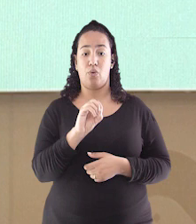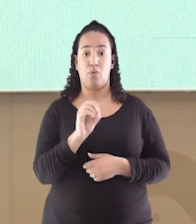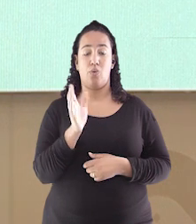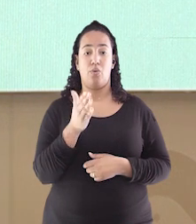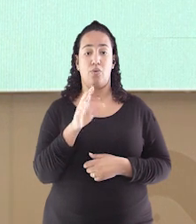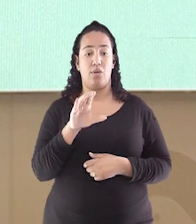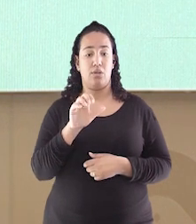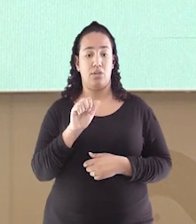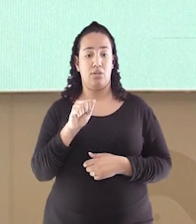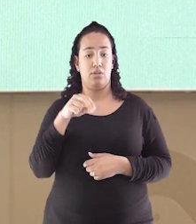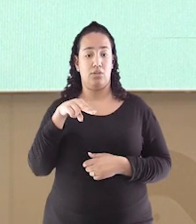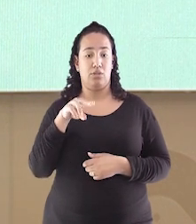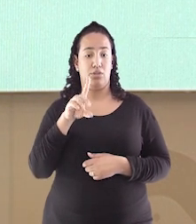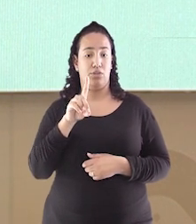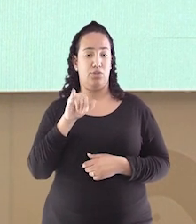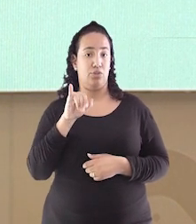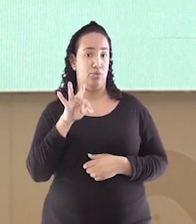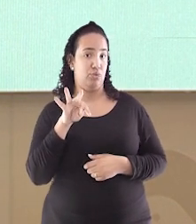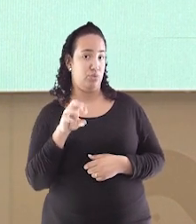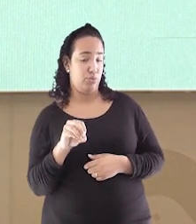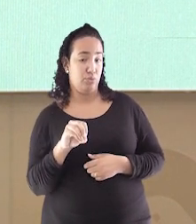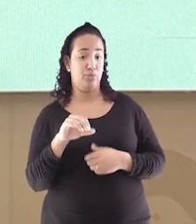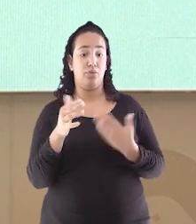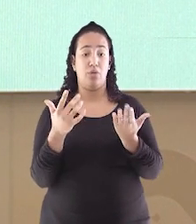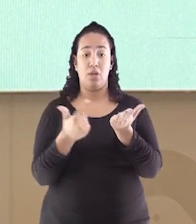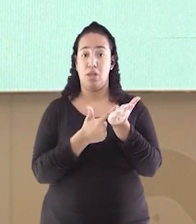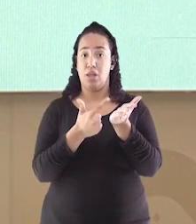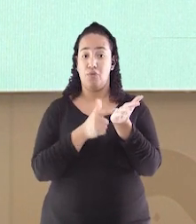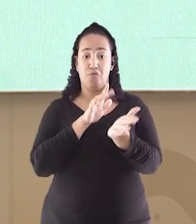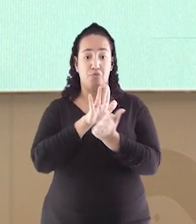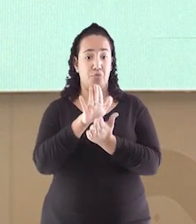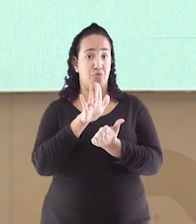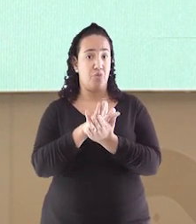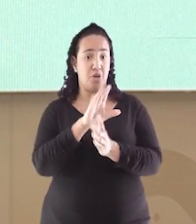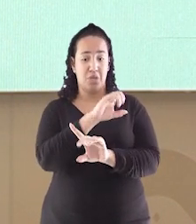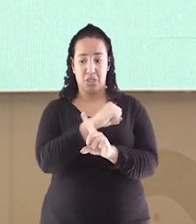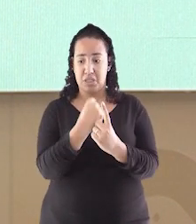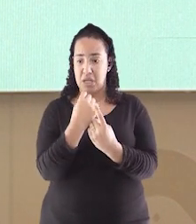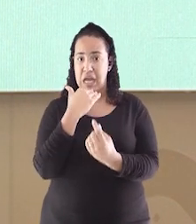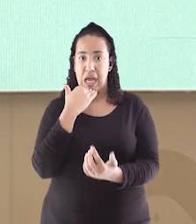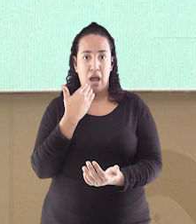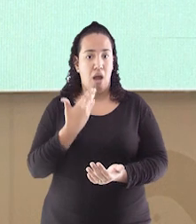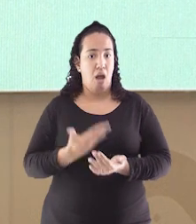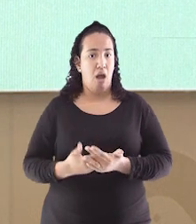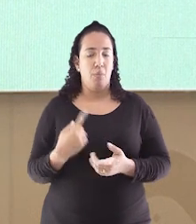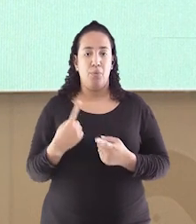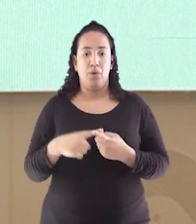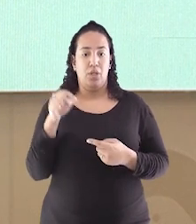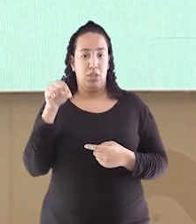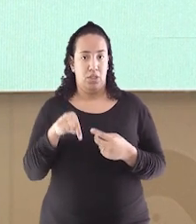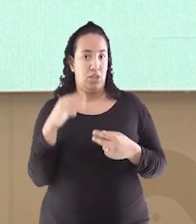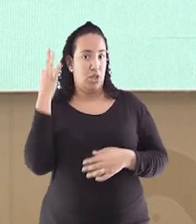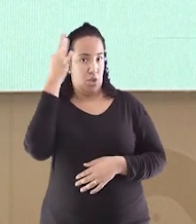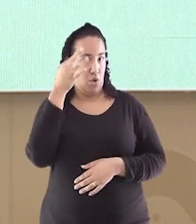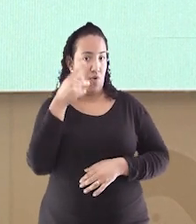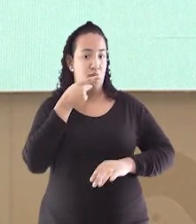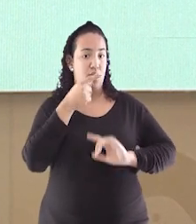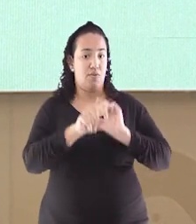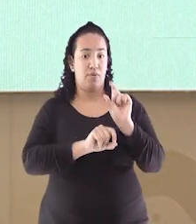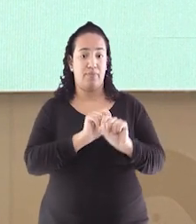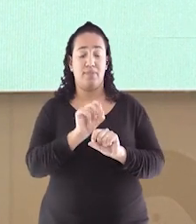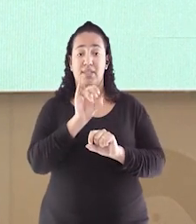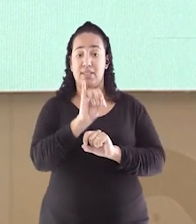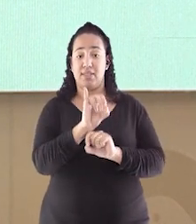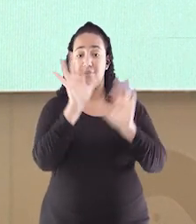E quem olha assim, ele foi publicado um livro que chocou a sociedade, porque nele Voltaire dizia que apenas se é